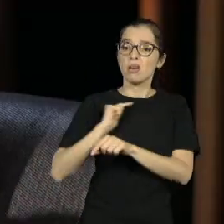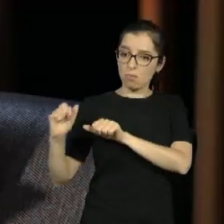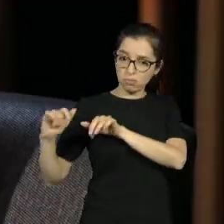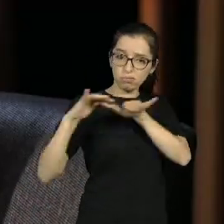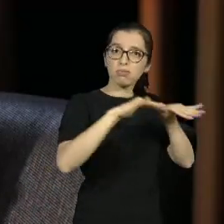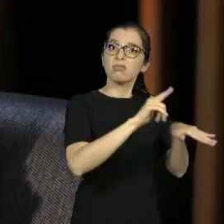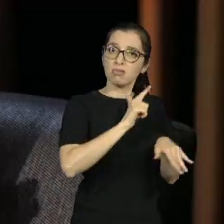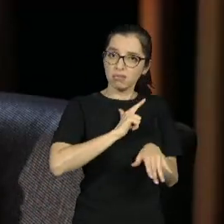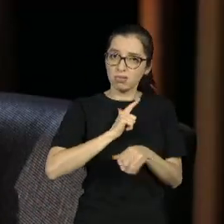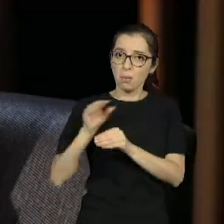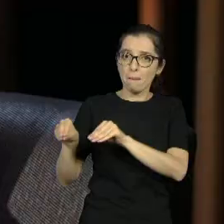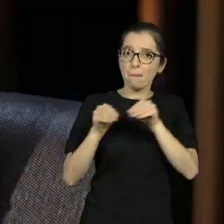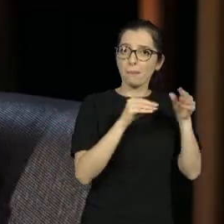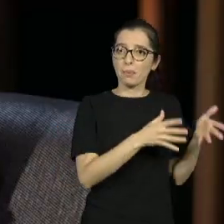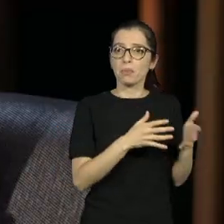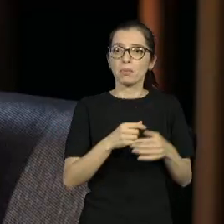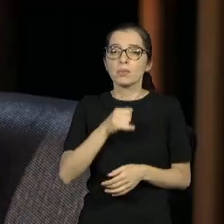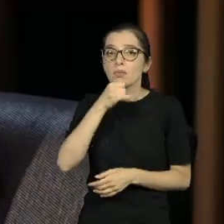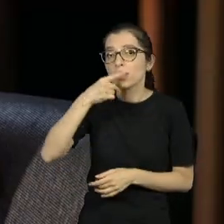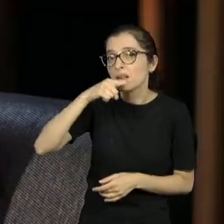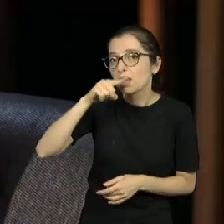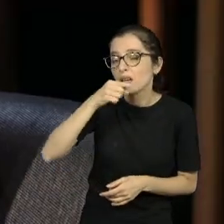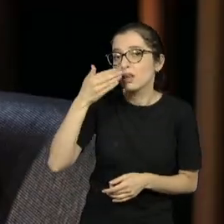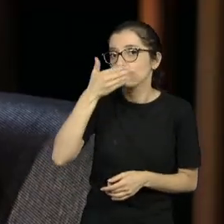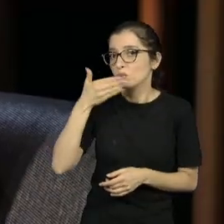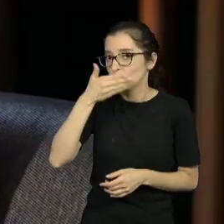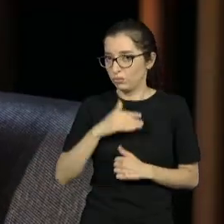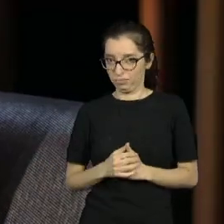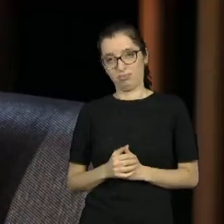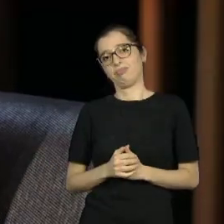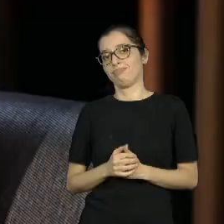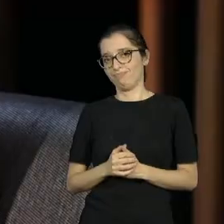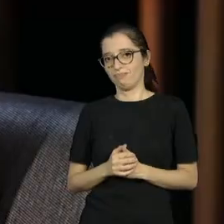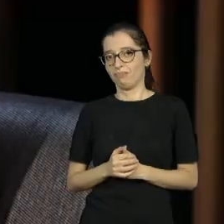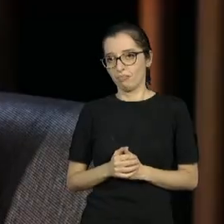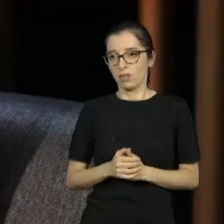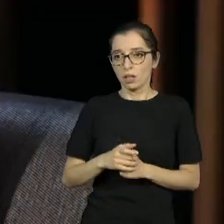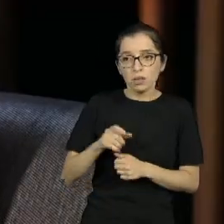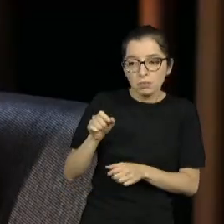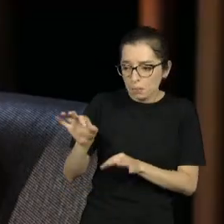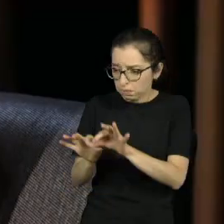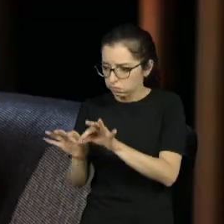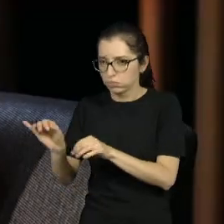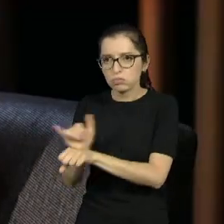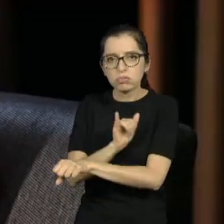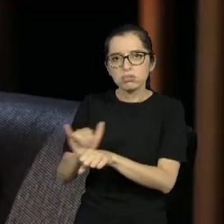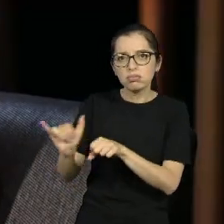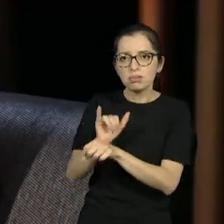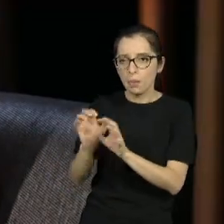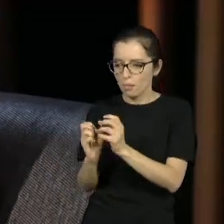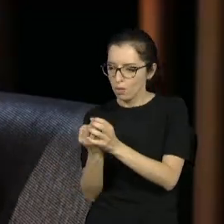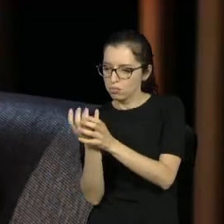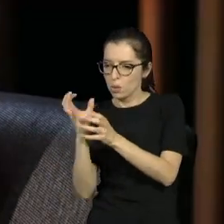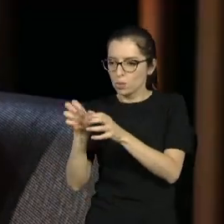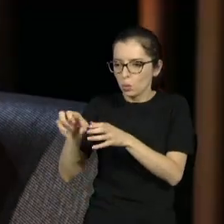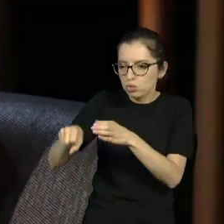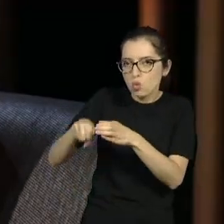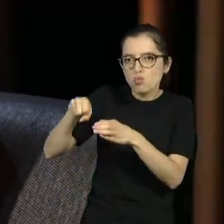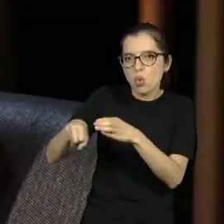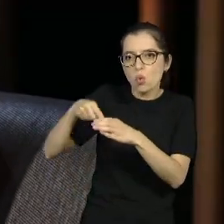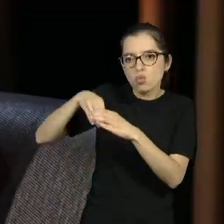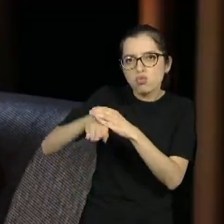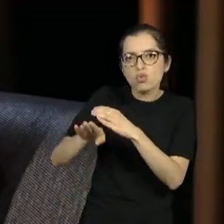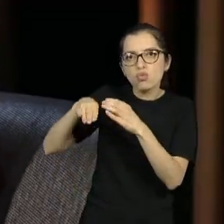usados por exemplo a é porque sabe um fazer em gêmeos vieram filosofias vieram